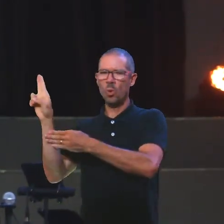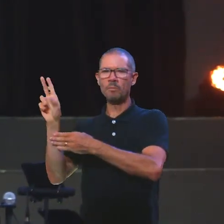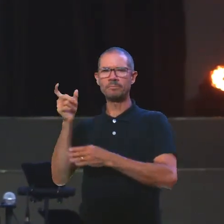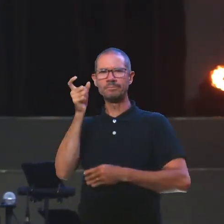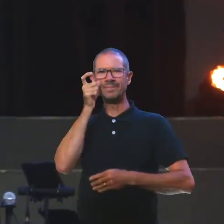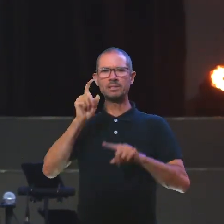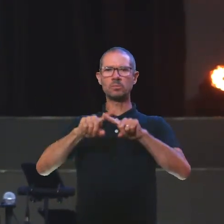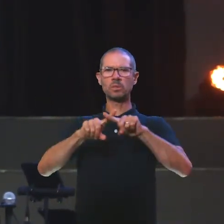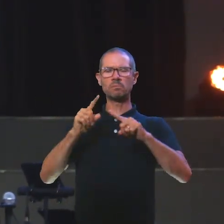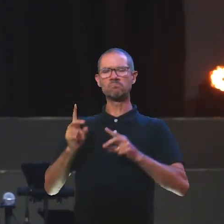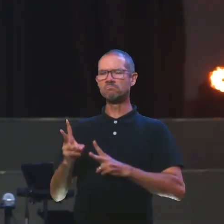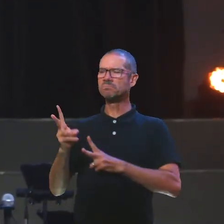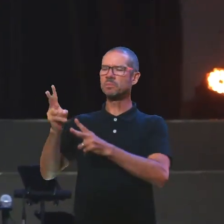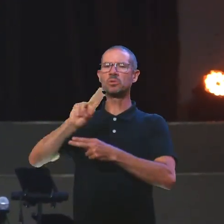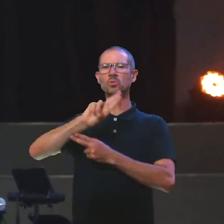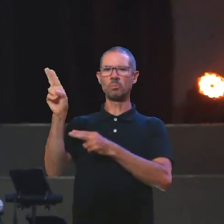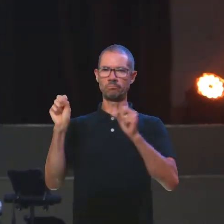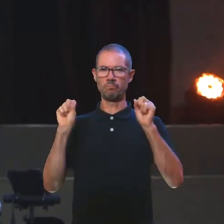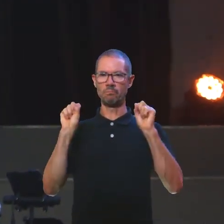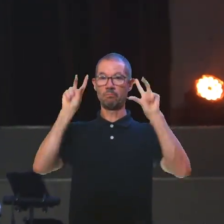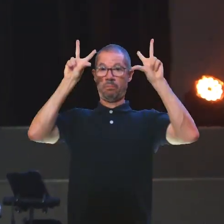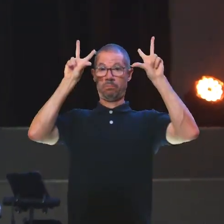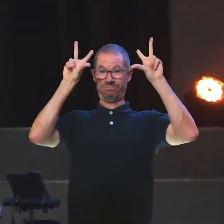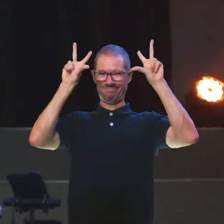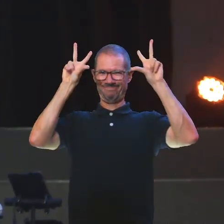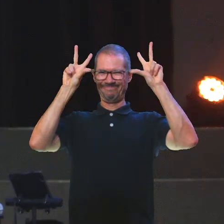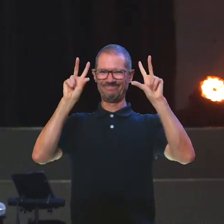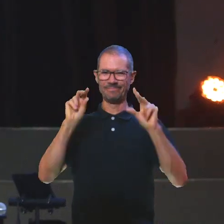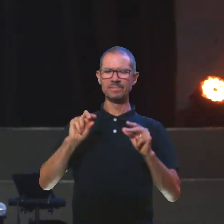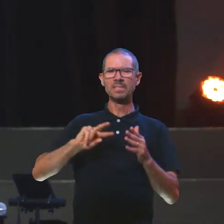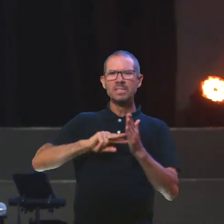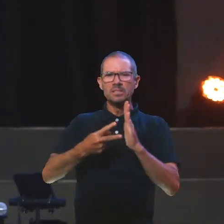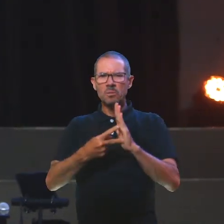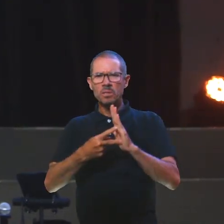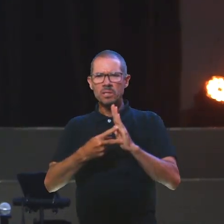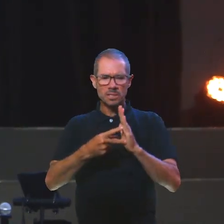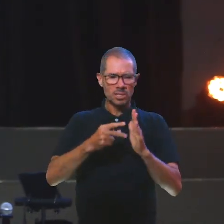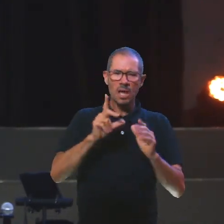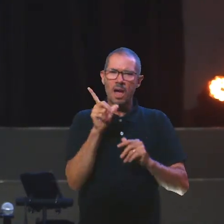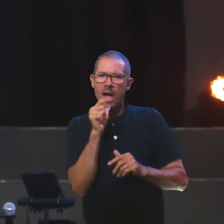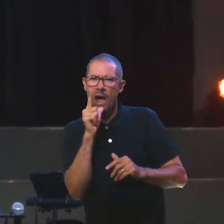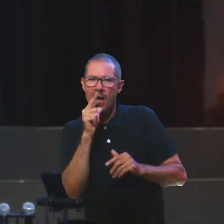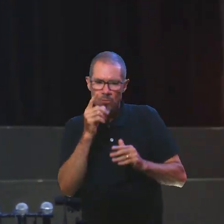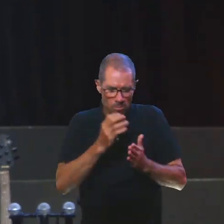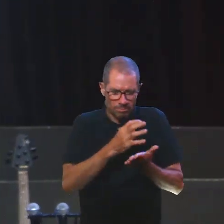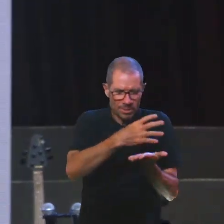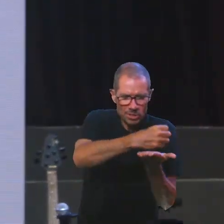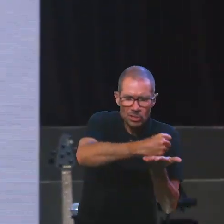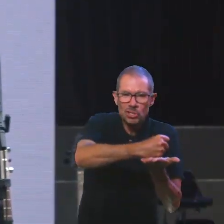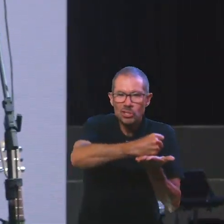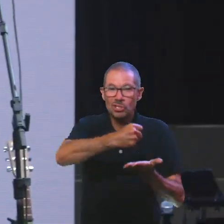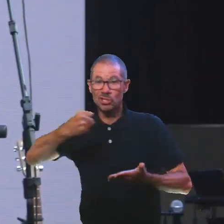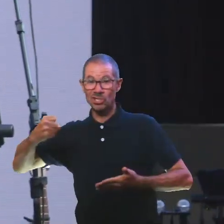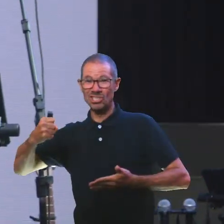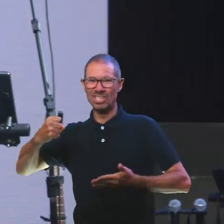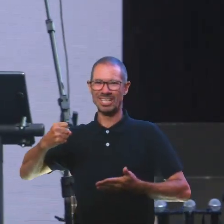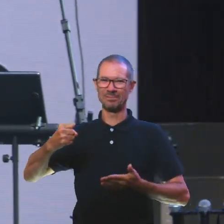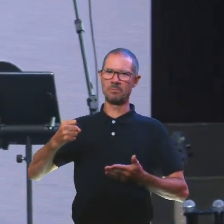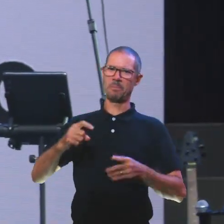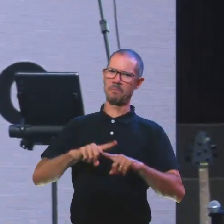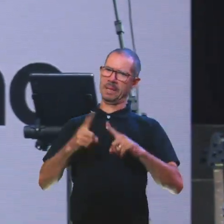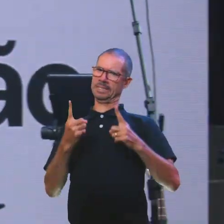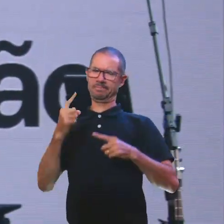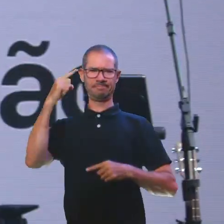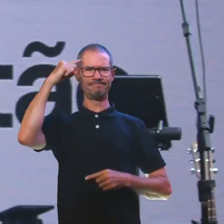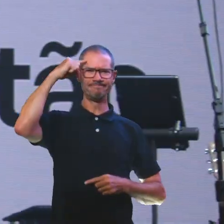interessante porque toda vez que alguém fala o nome de Moisés, é como se estivesse falando tirado das águas. Só que se eu pensar de uma maneira mais pessimista,